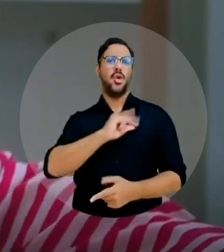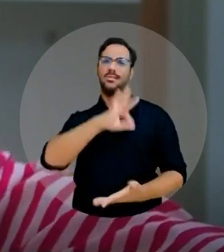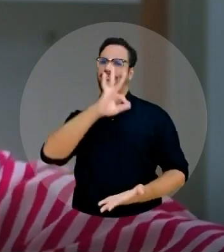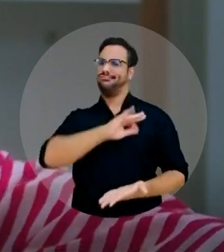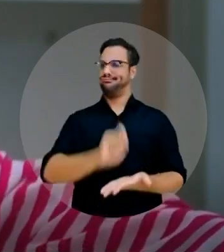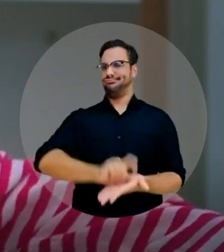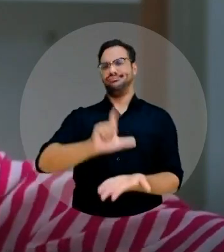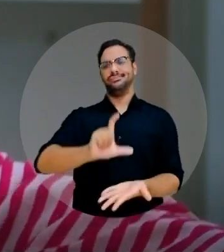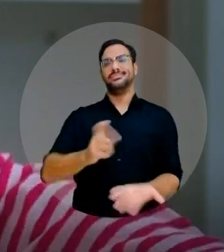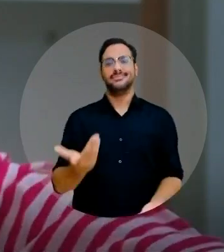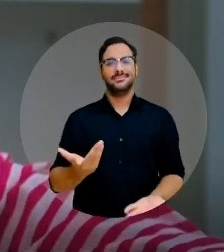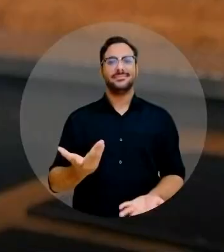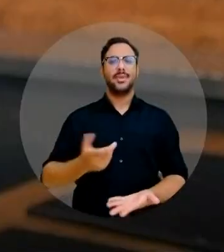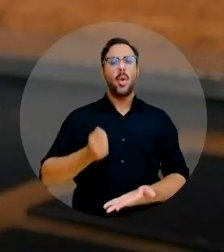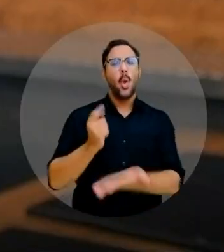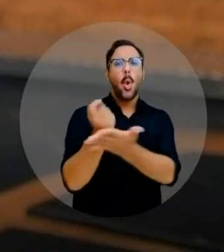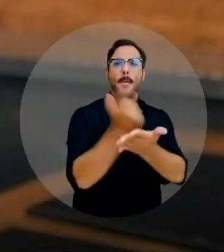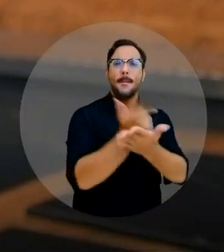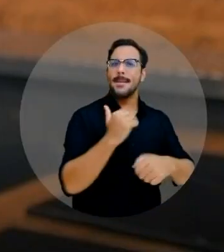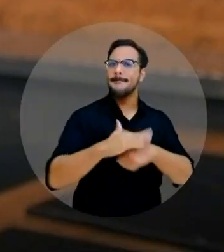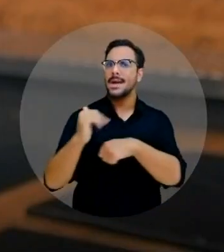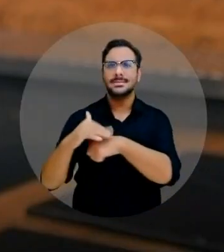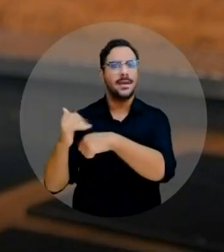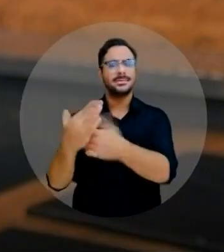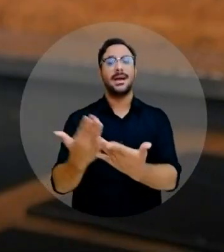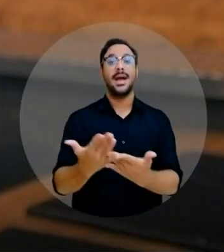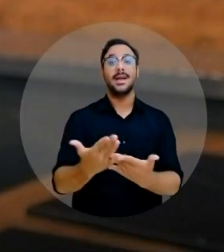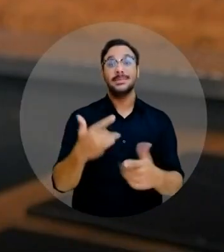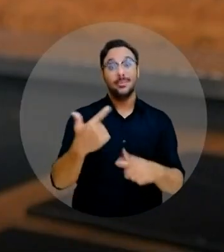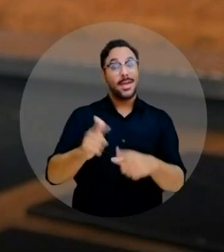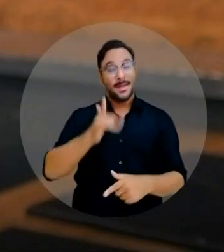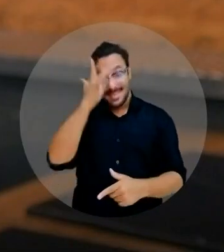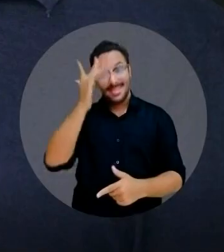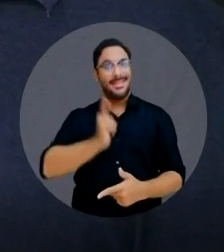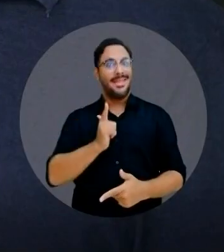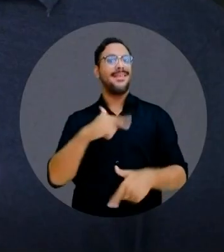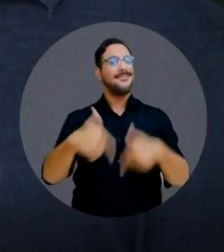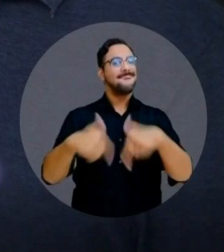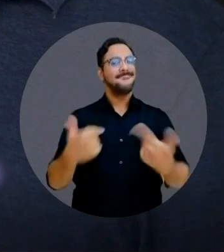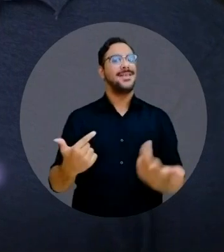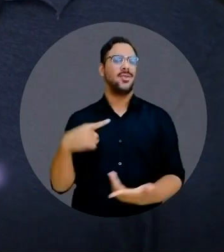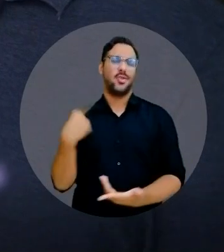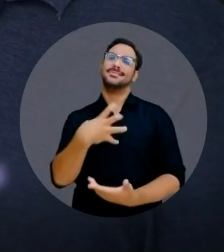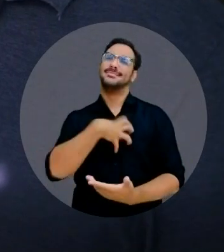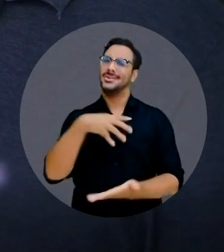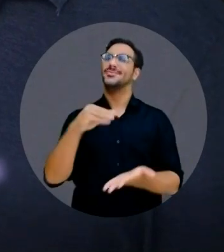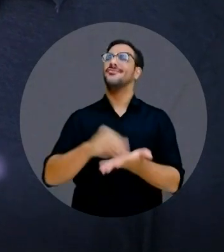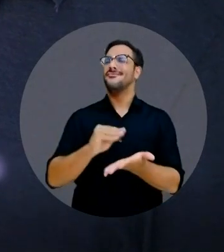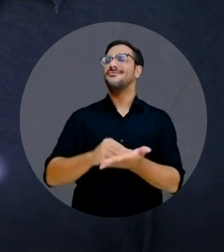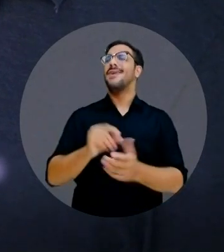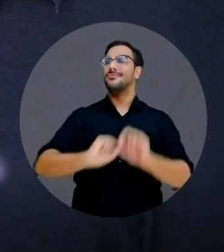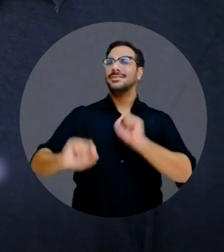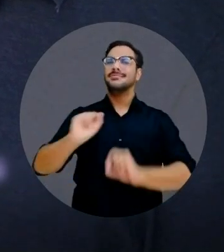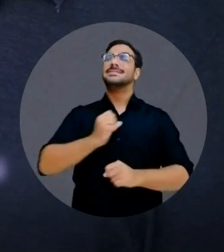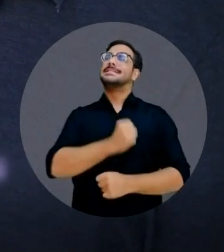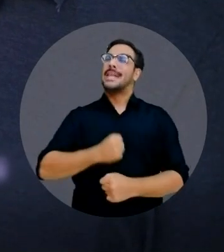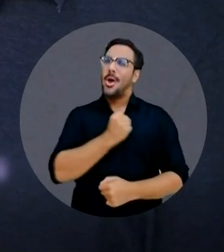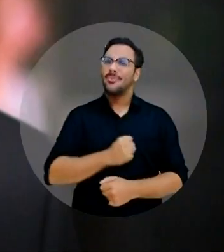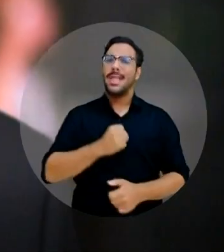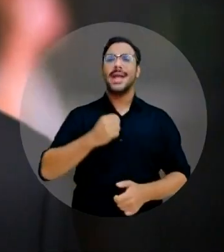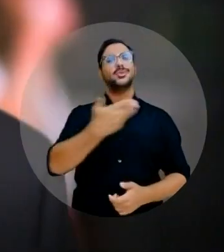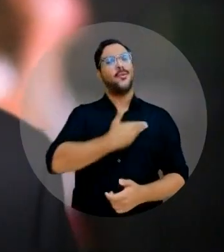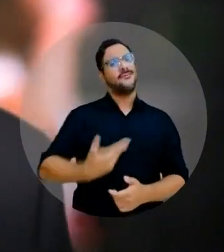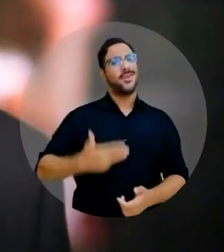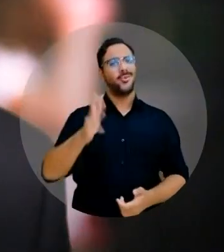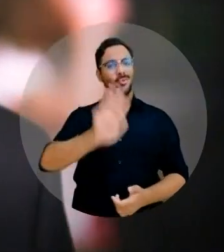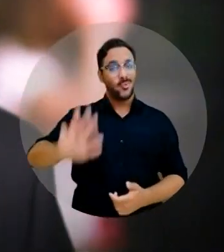salário era muito mais próspero, né? O consumo era maior, porque as pessoas estavam empregadas. A gente sente falta do mandato do Lula, né?